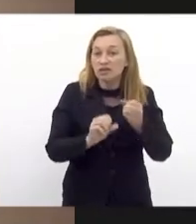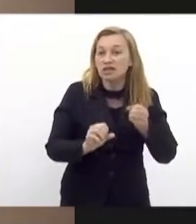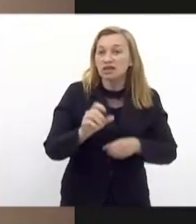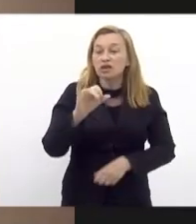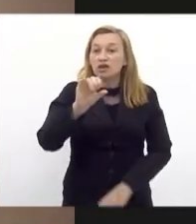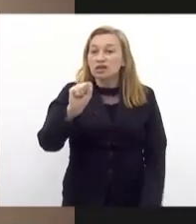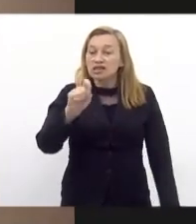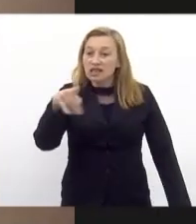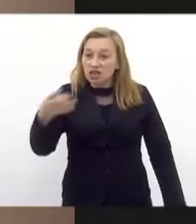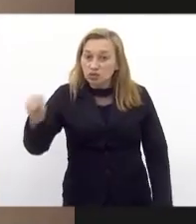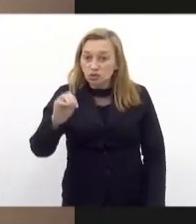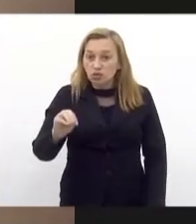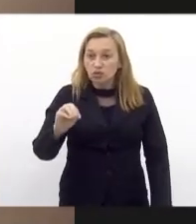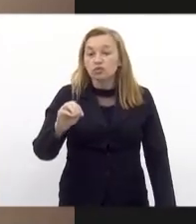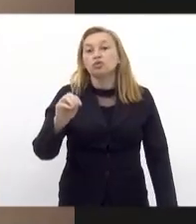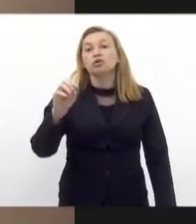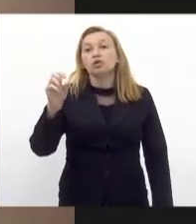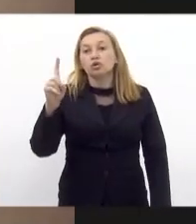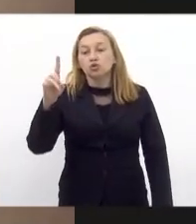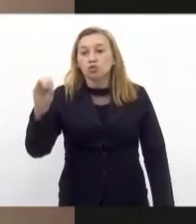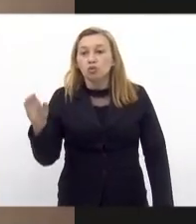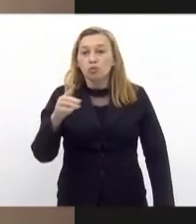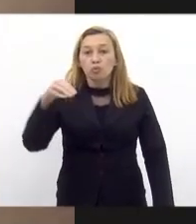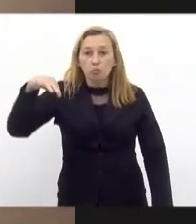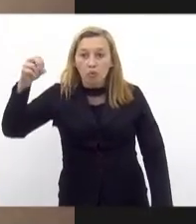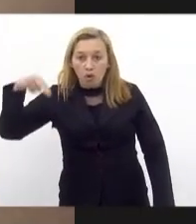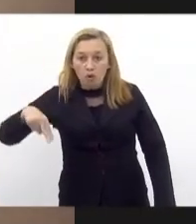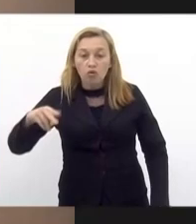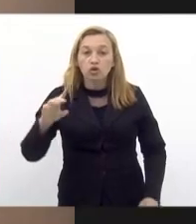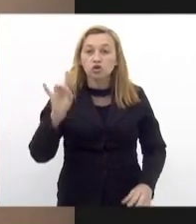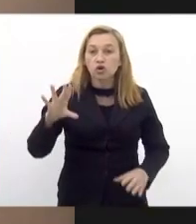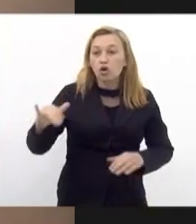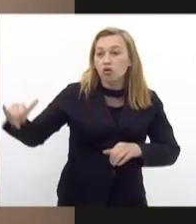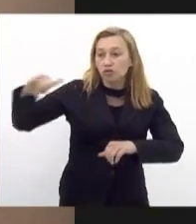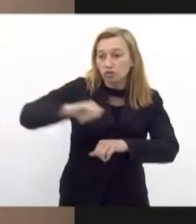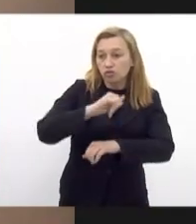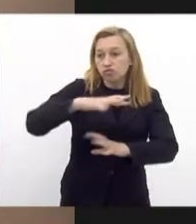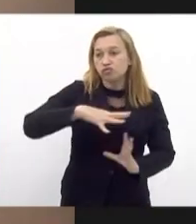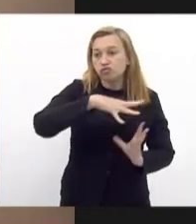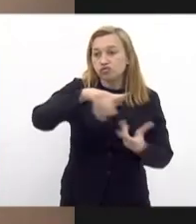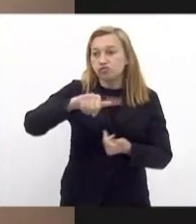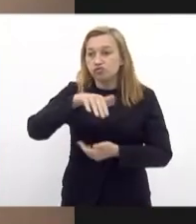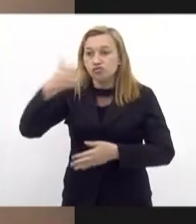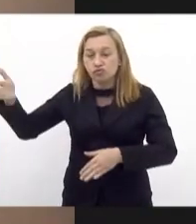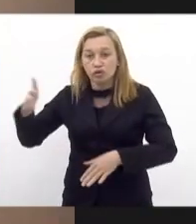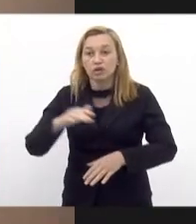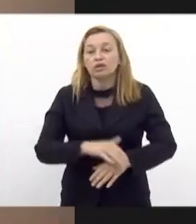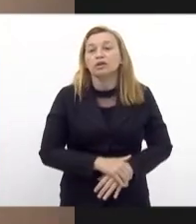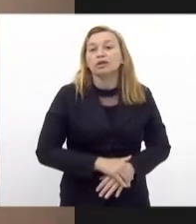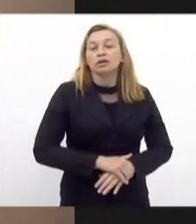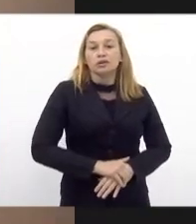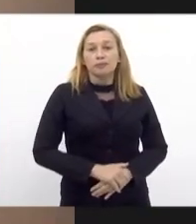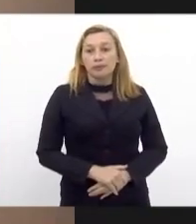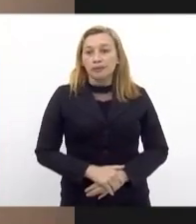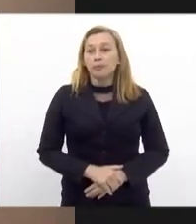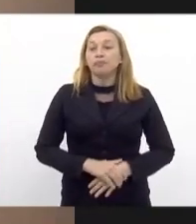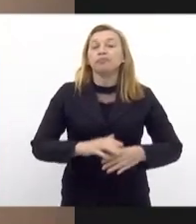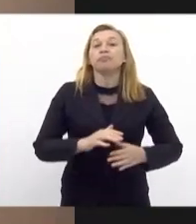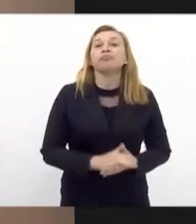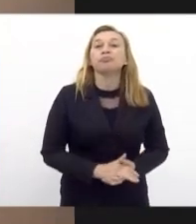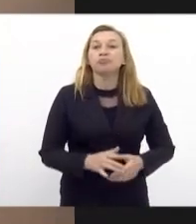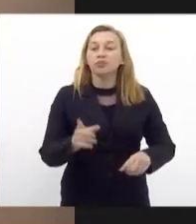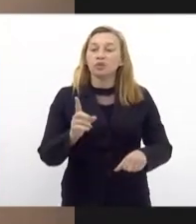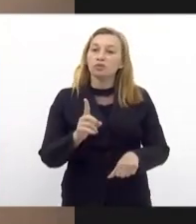voos internacionais, voos que não sejam os voos charter e tudo mais. À época,